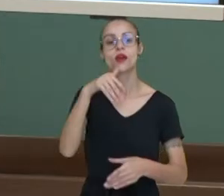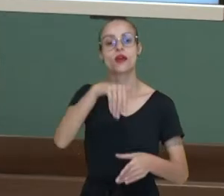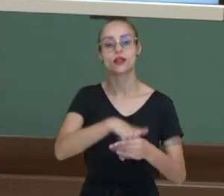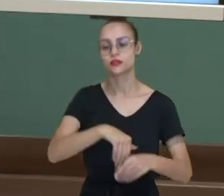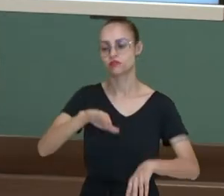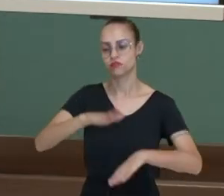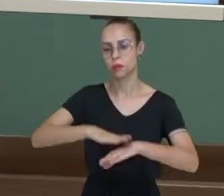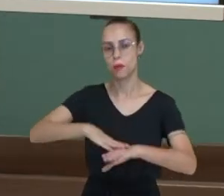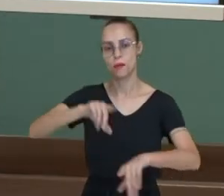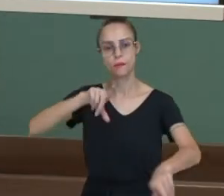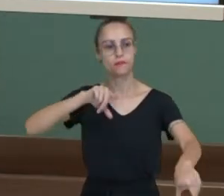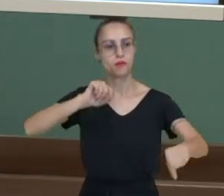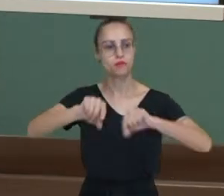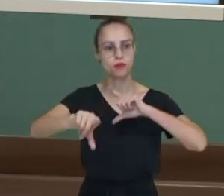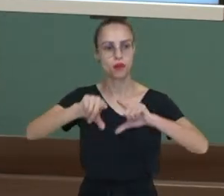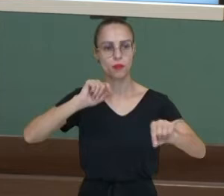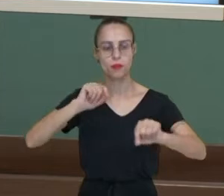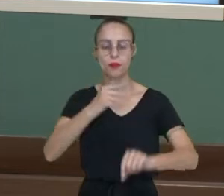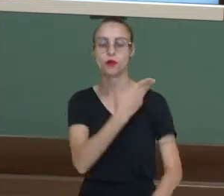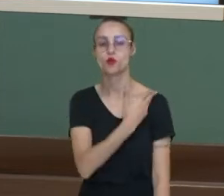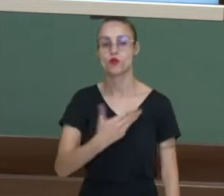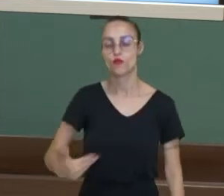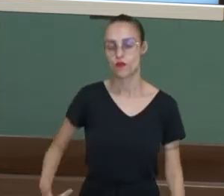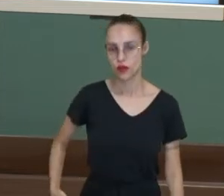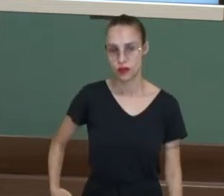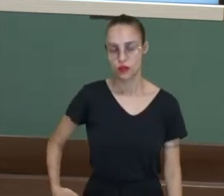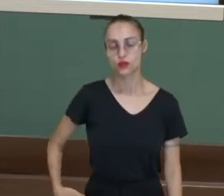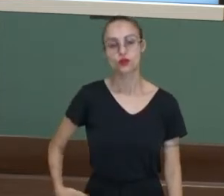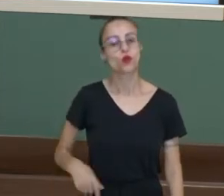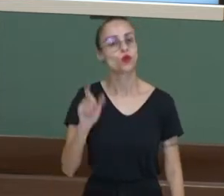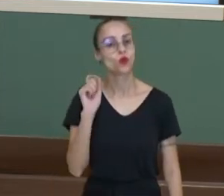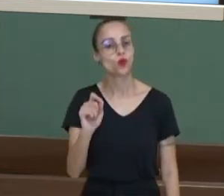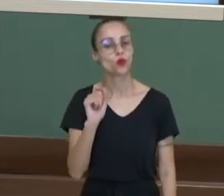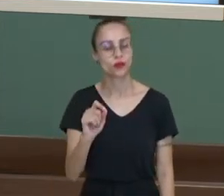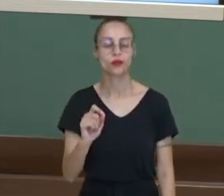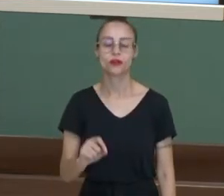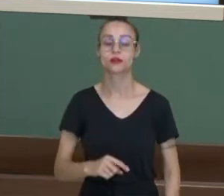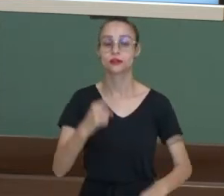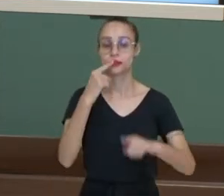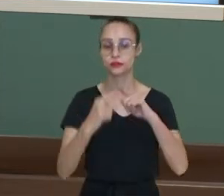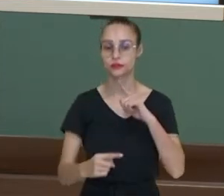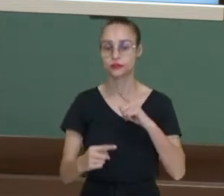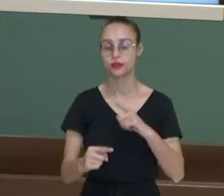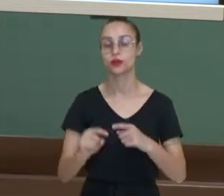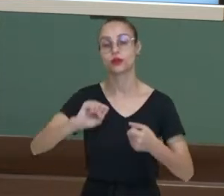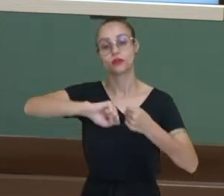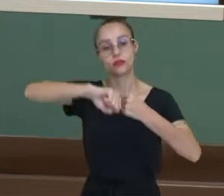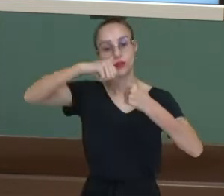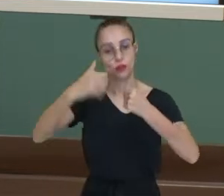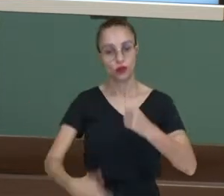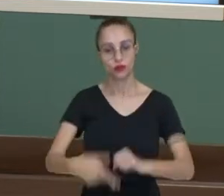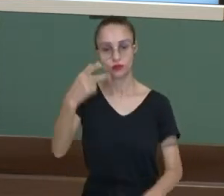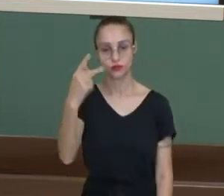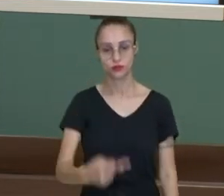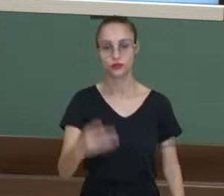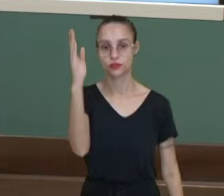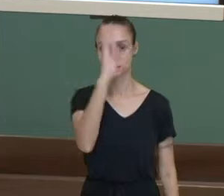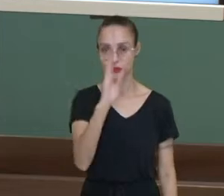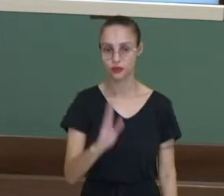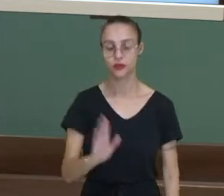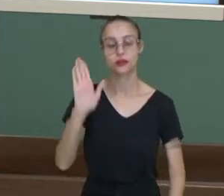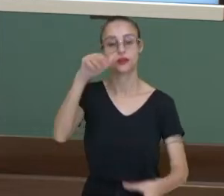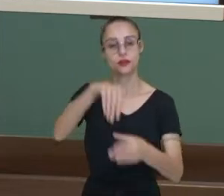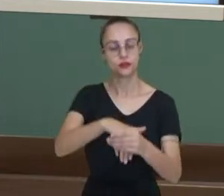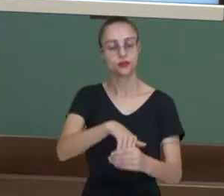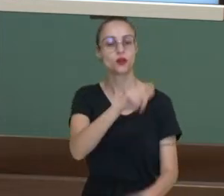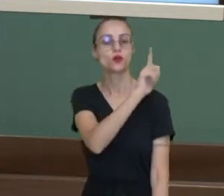governadores. Então ele ampliou aí essa restrição democrática no Brasil. Então até mesmo a eleição para